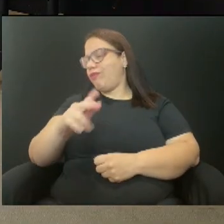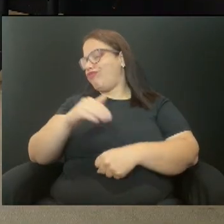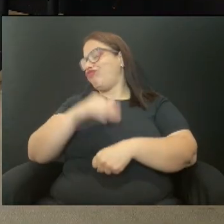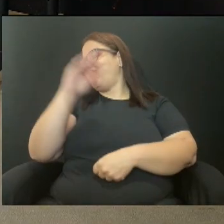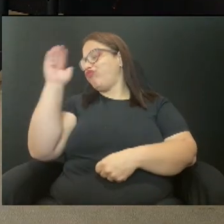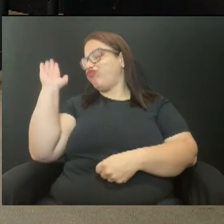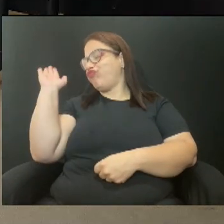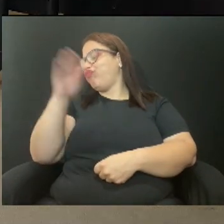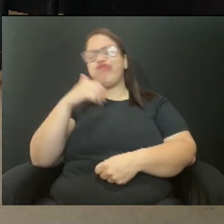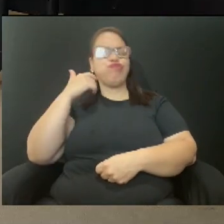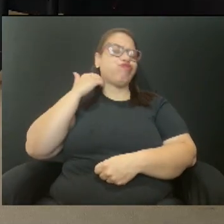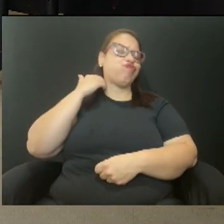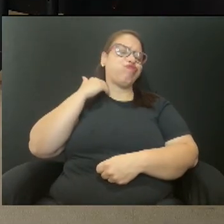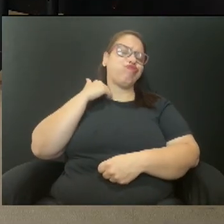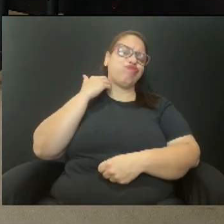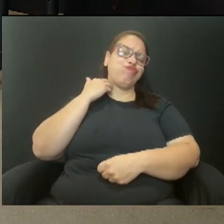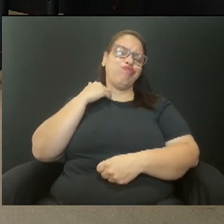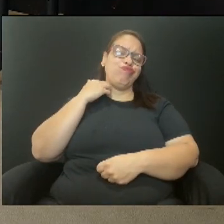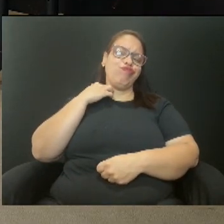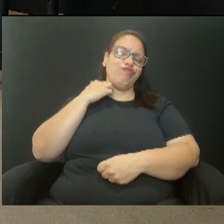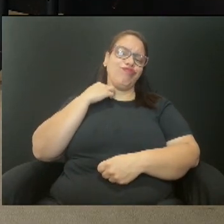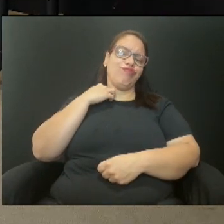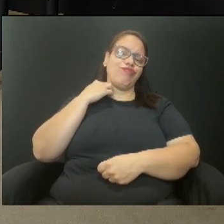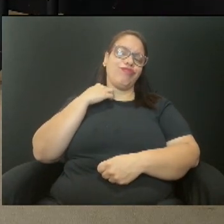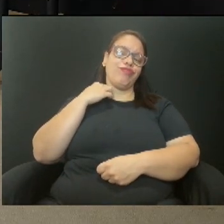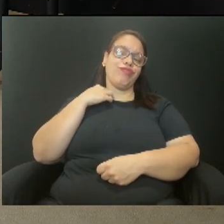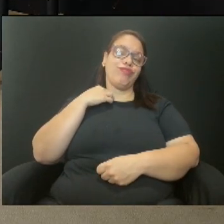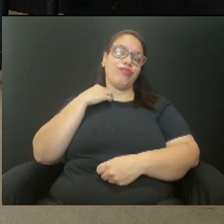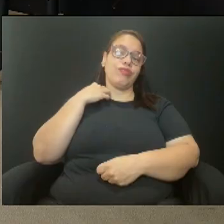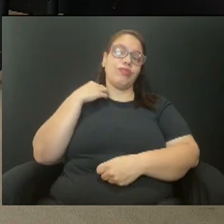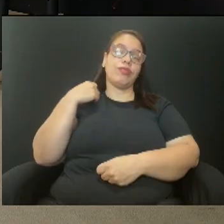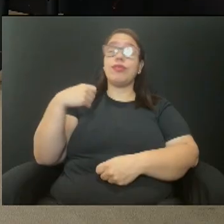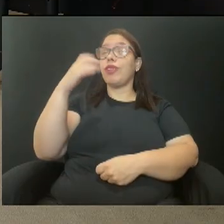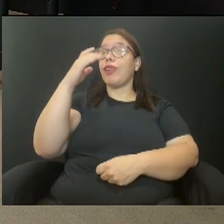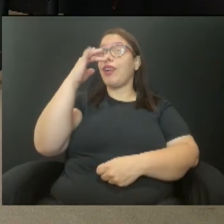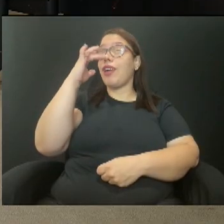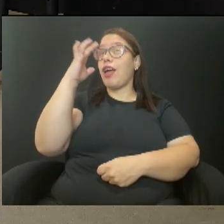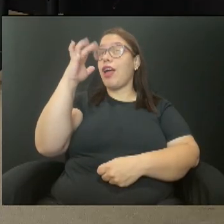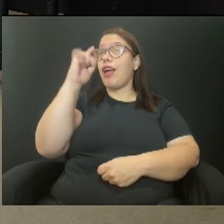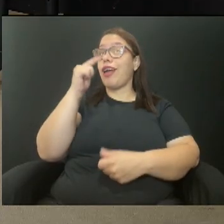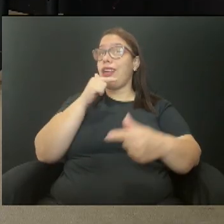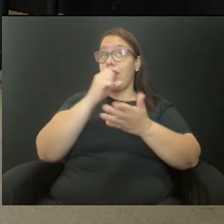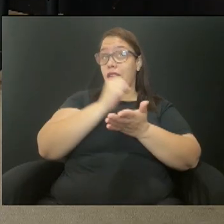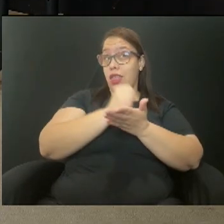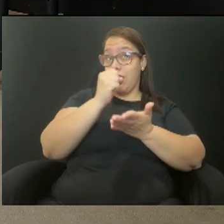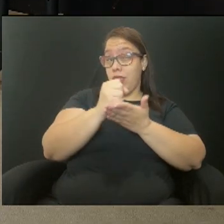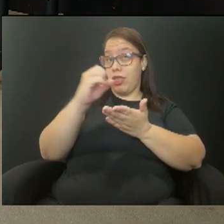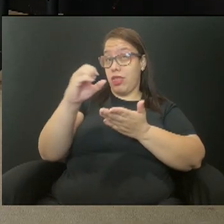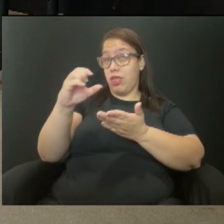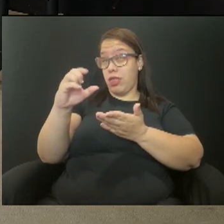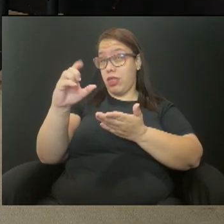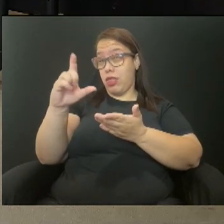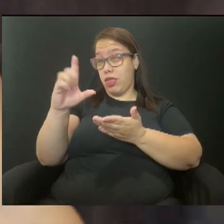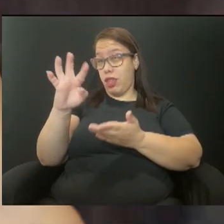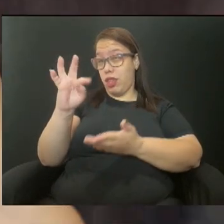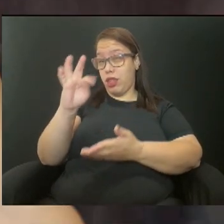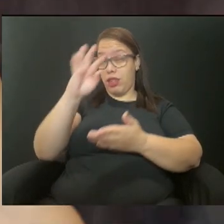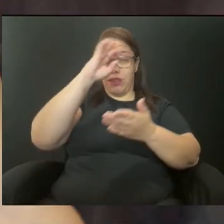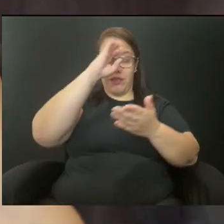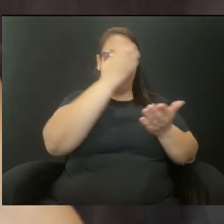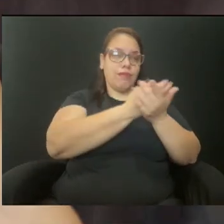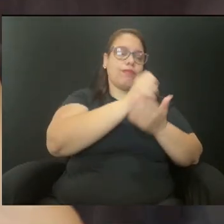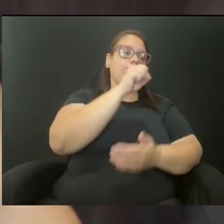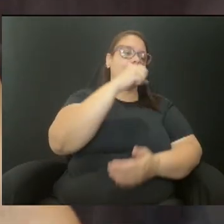isso também não tirou um pouco esse brilho de trabalhar com carteira assinada? Eu acredito que sim, Mina, porque,